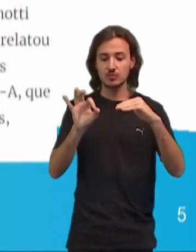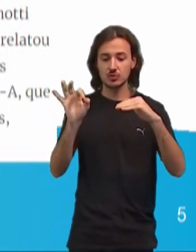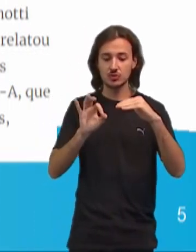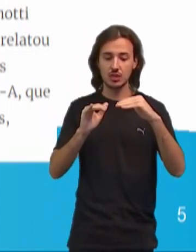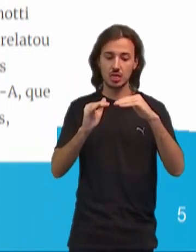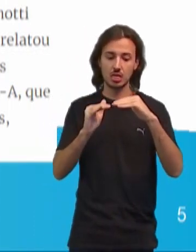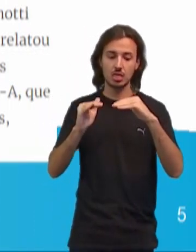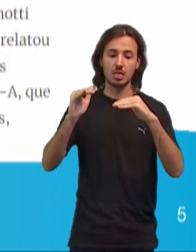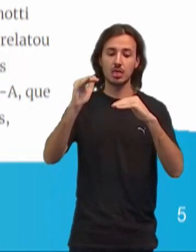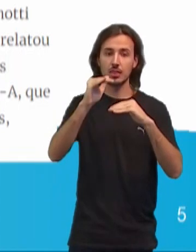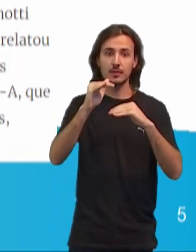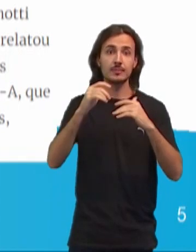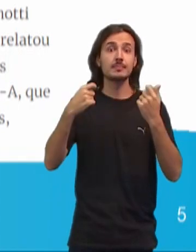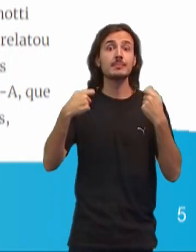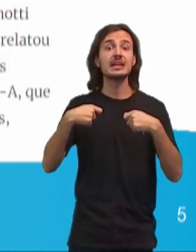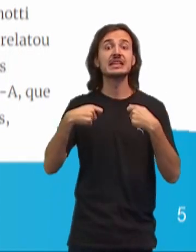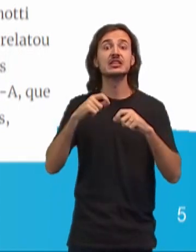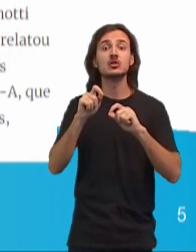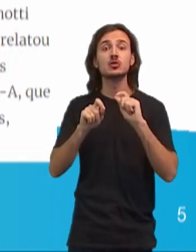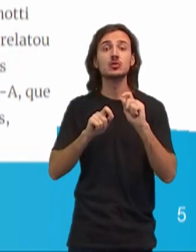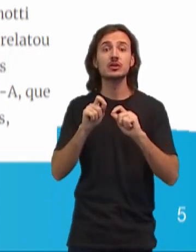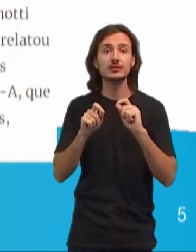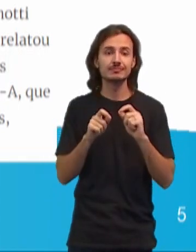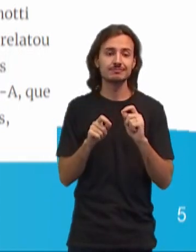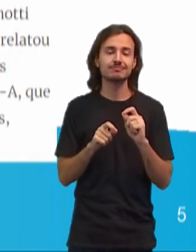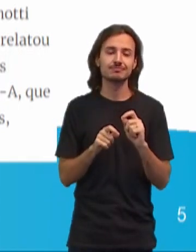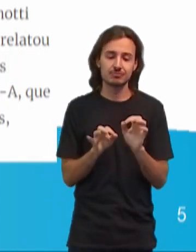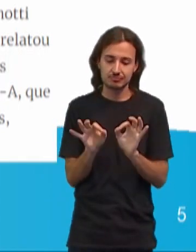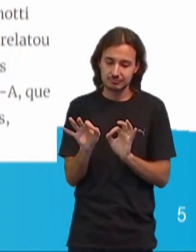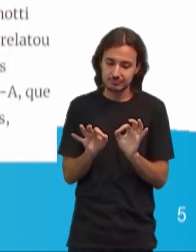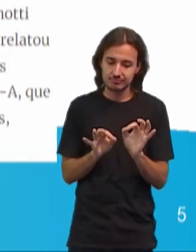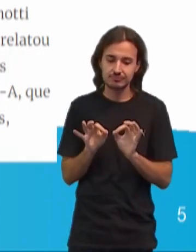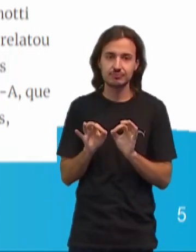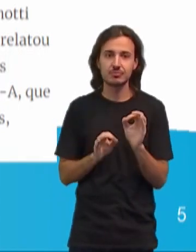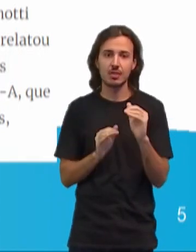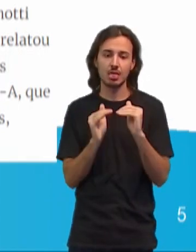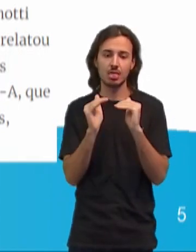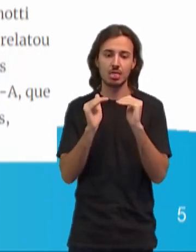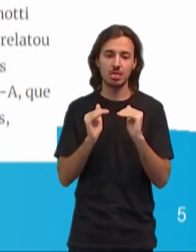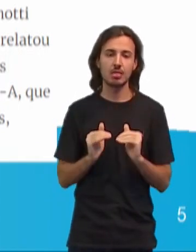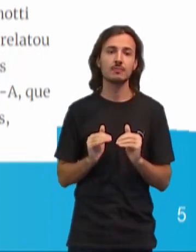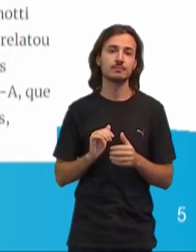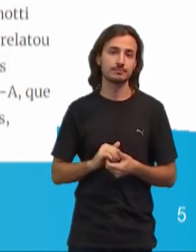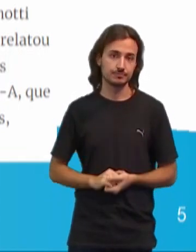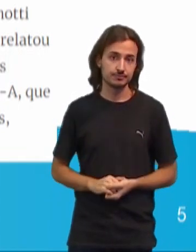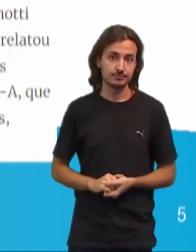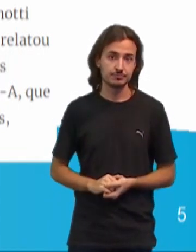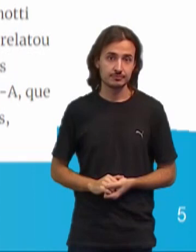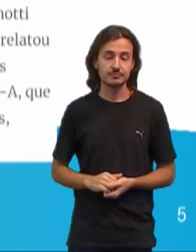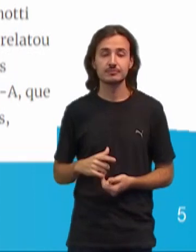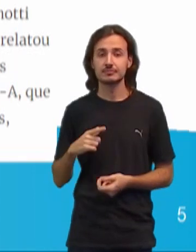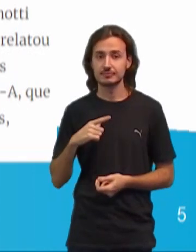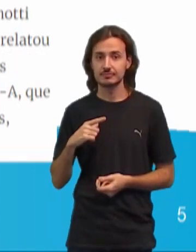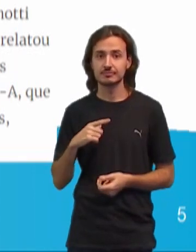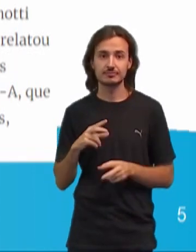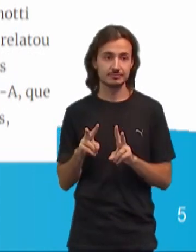facultado aos gestores aplicar o mecanismo de ajuste fiscal. Entre as medidas de adequação estão a vedação de